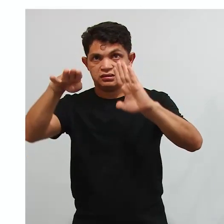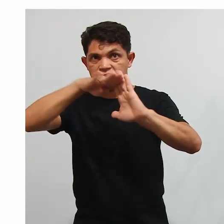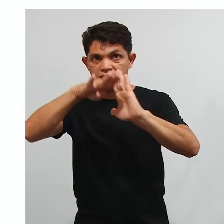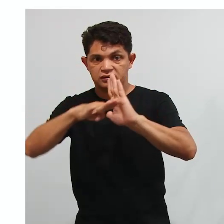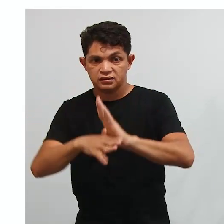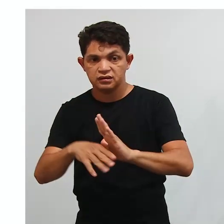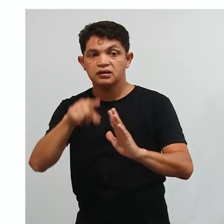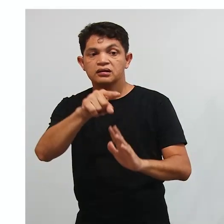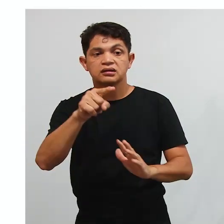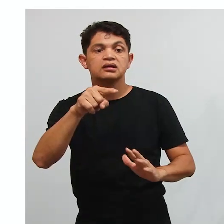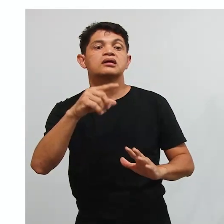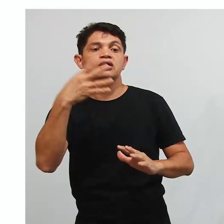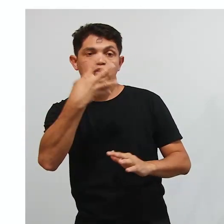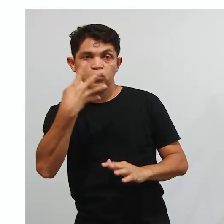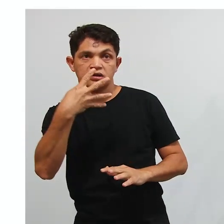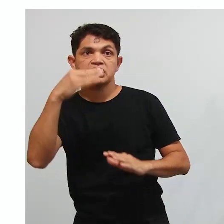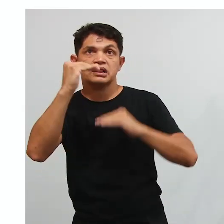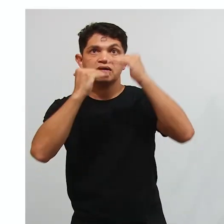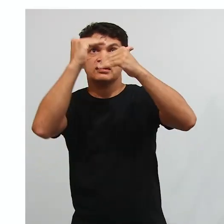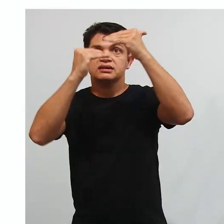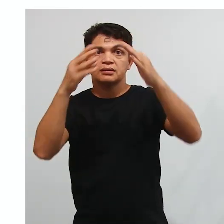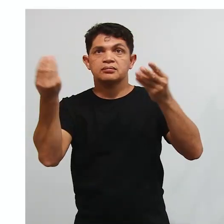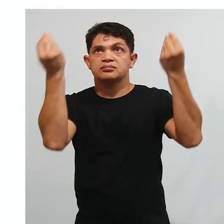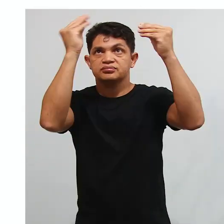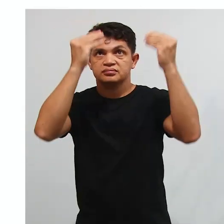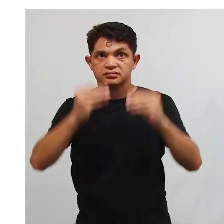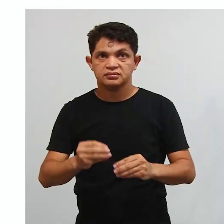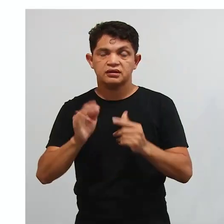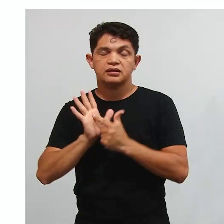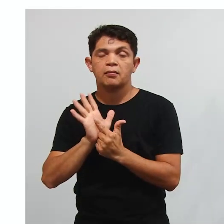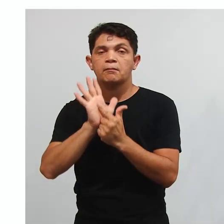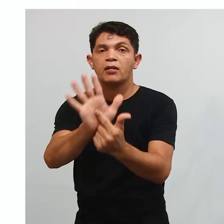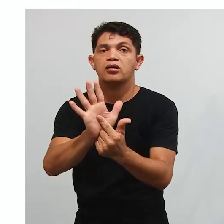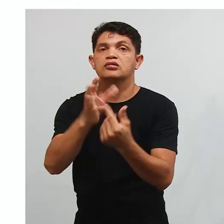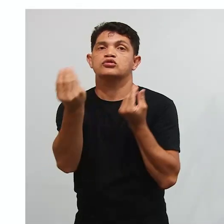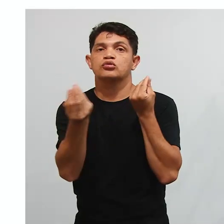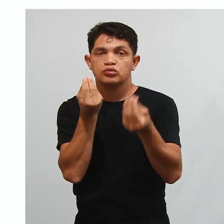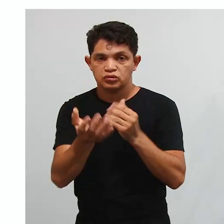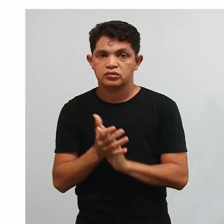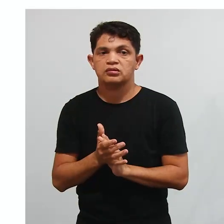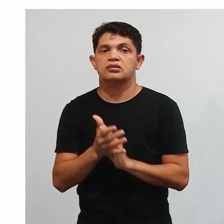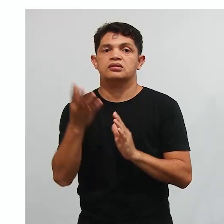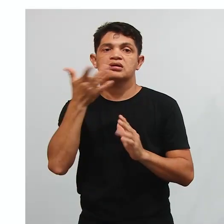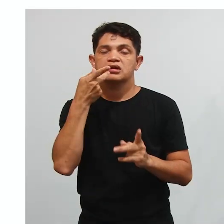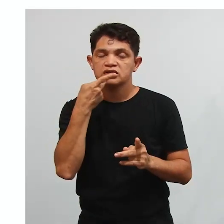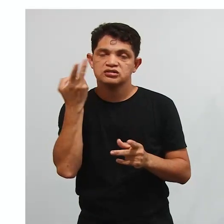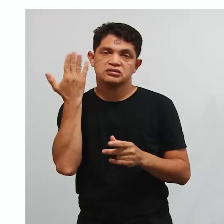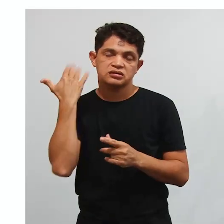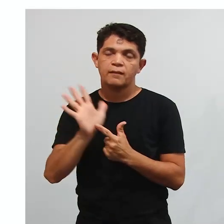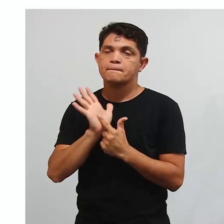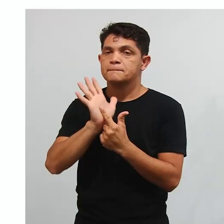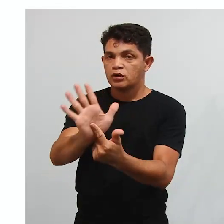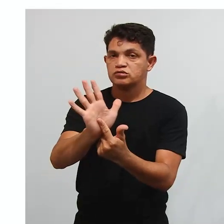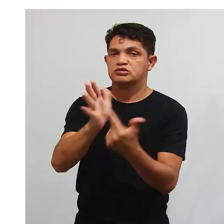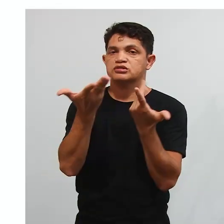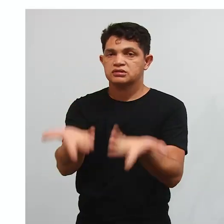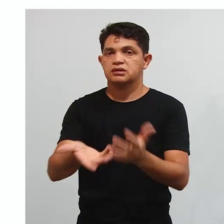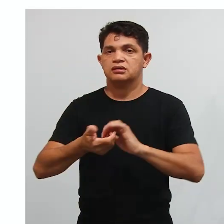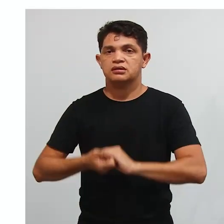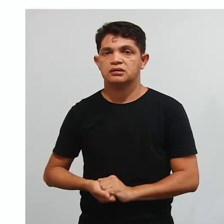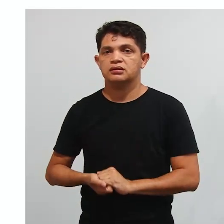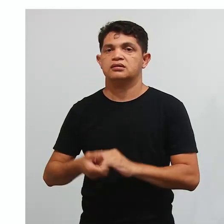é solicitação de informações a um grupo de pessoas geralmente uma amostra né a gente já falou sobre